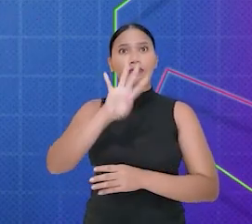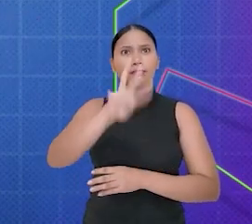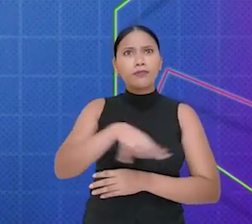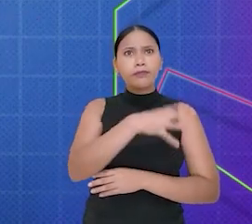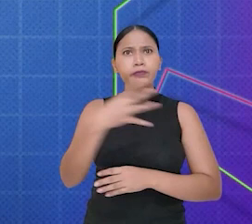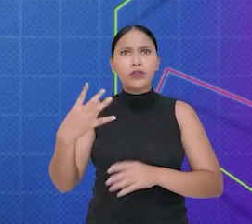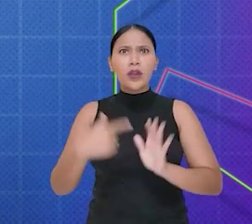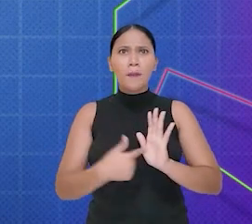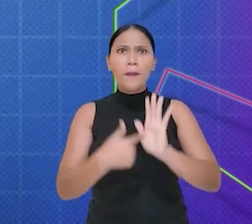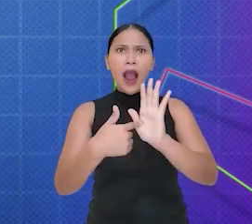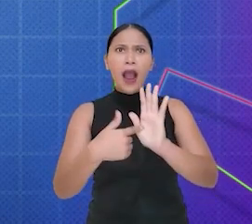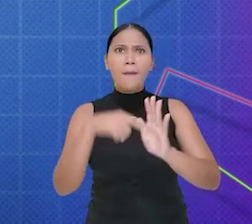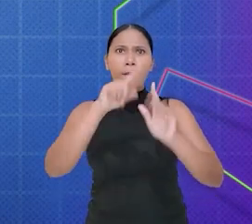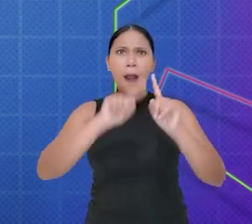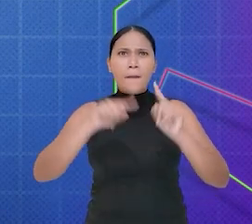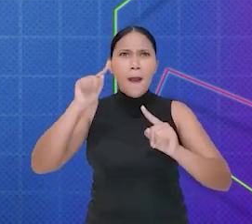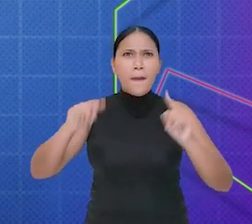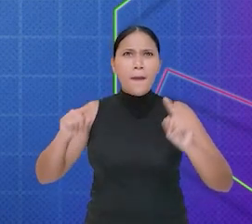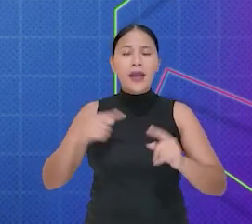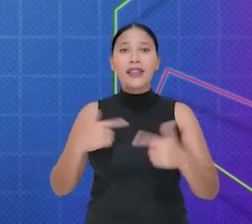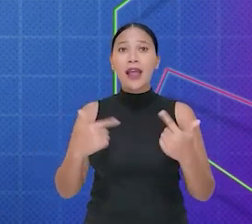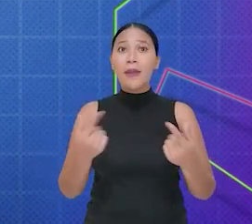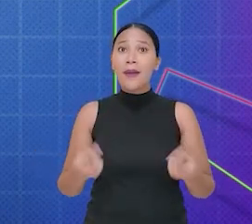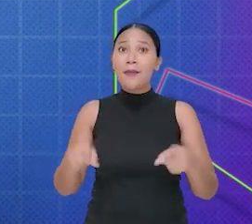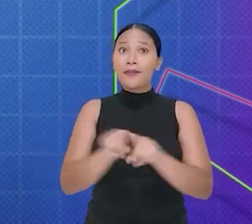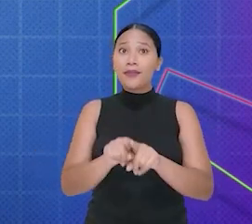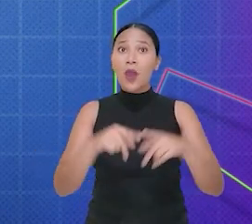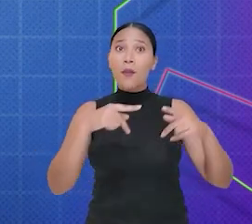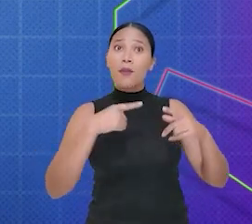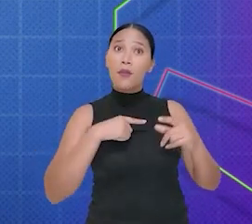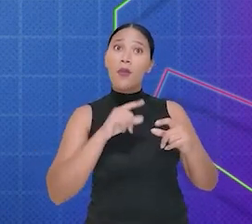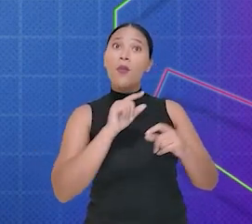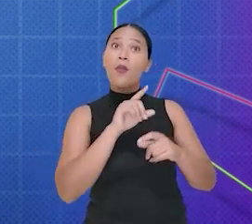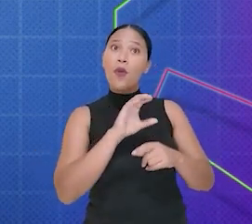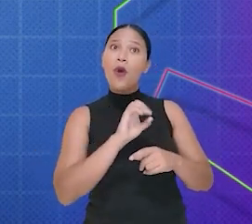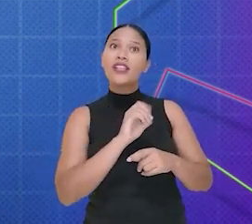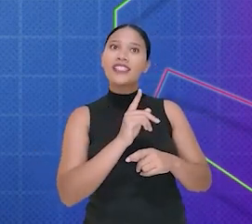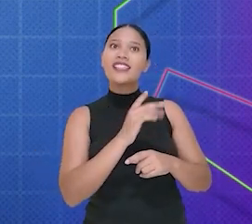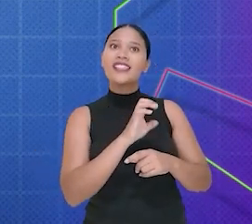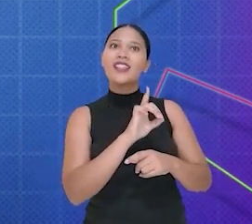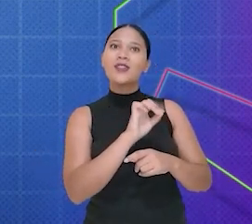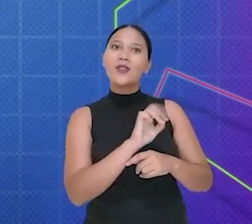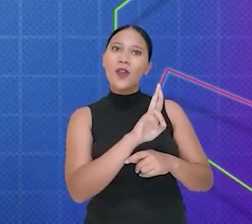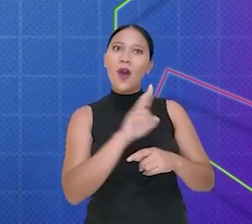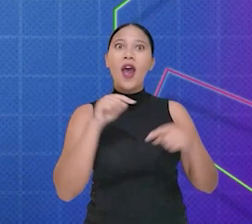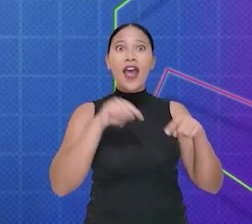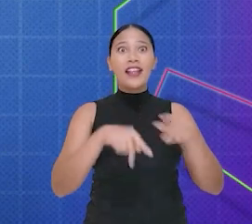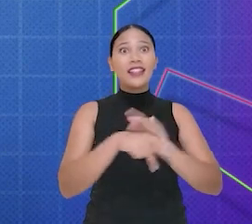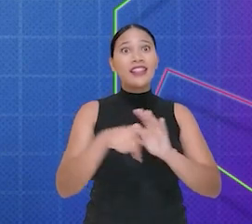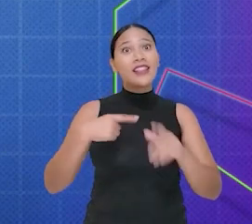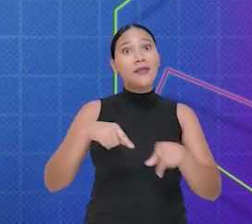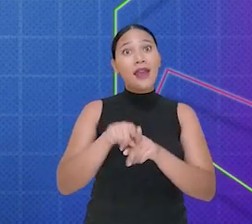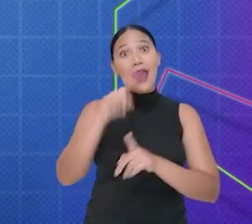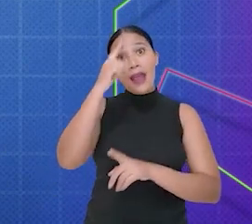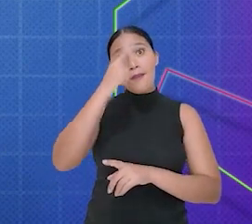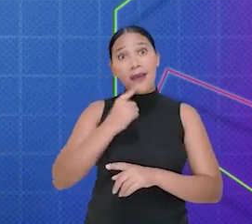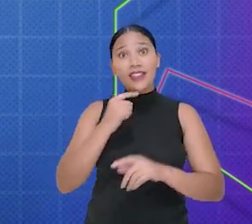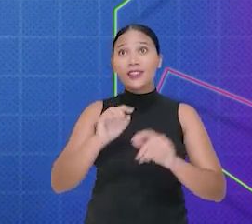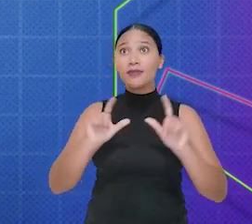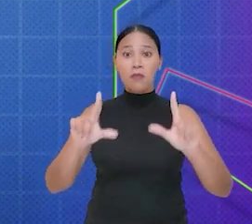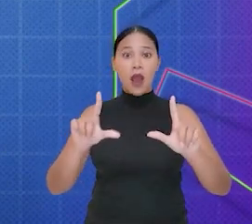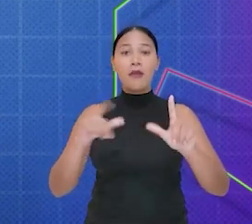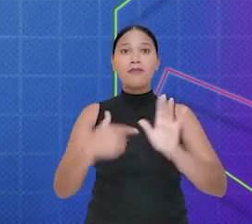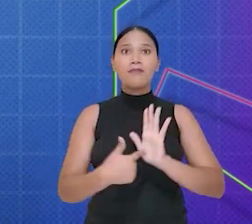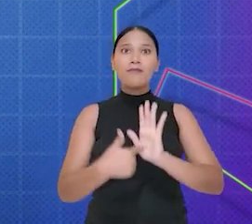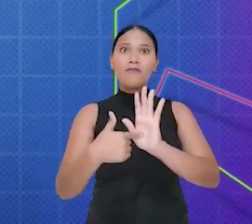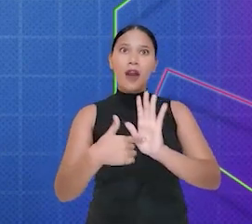processar gráficos e mostrá-los na tela. Ela trabalha em conjunto com um processador para garantir que jogos, vídeos e a própria